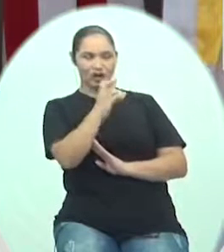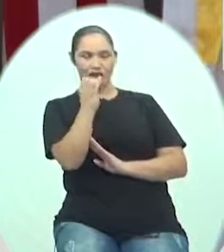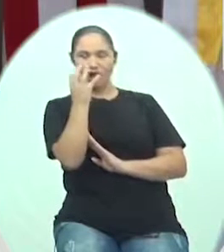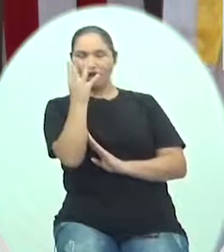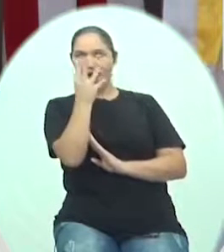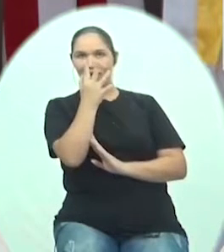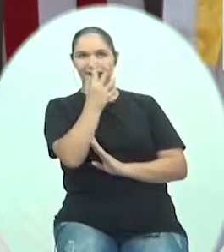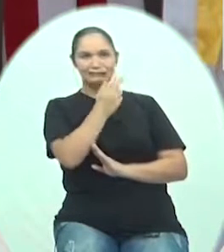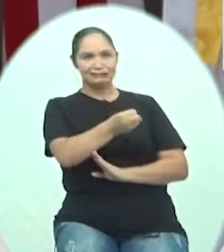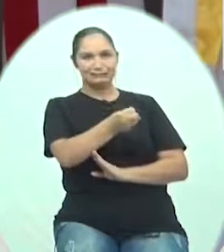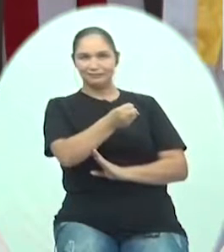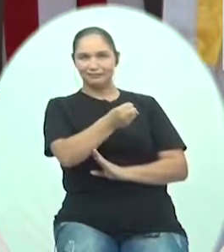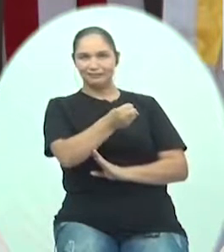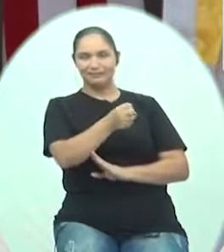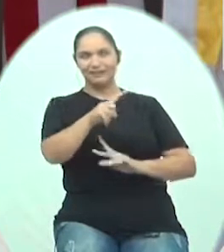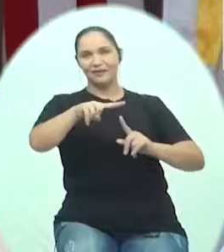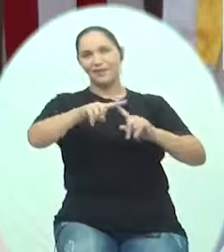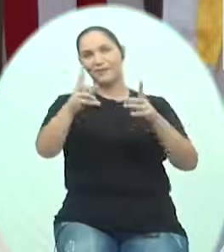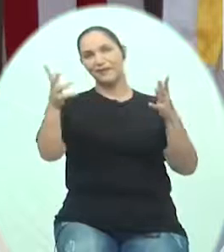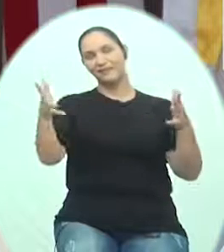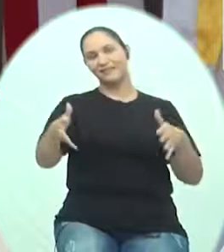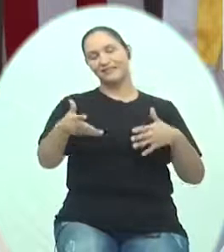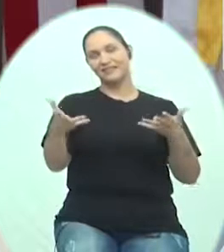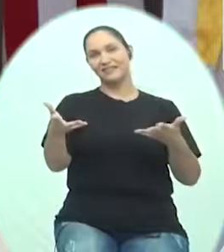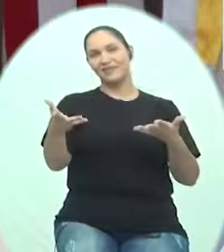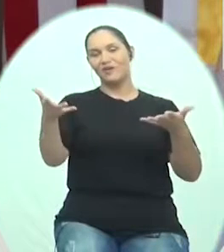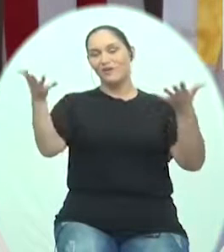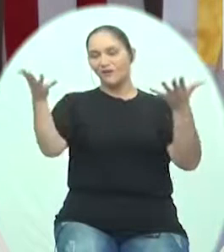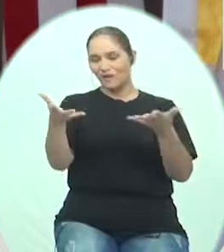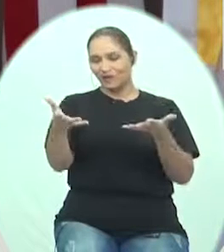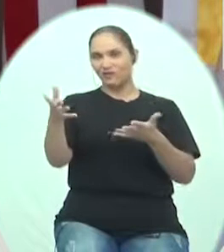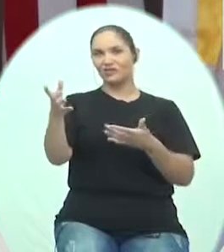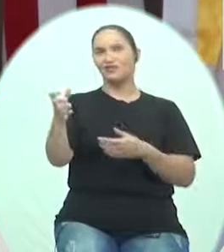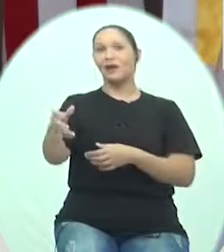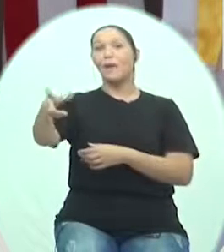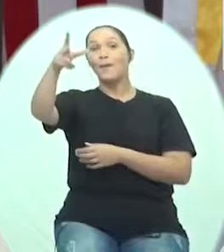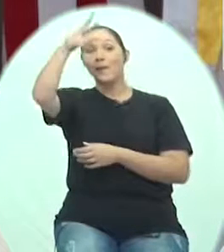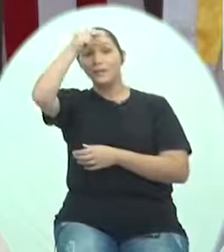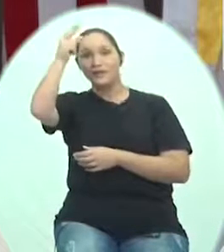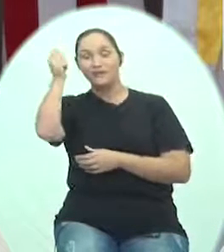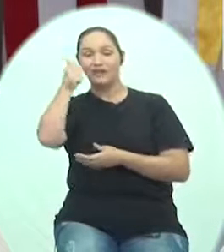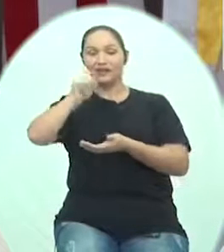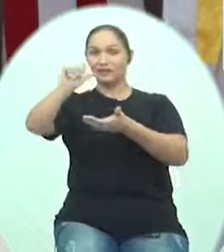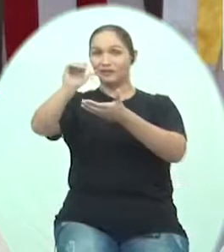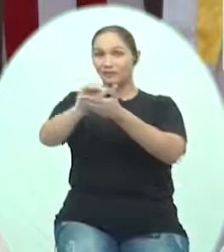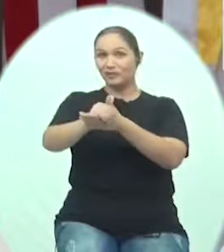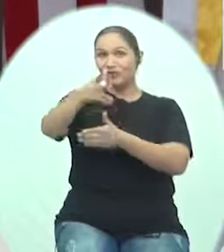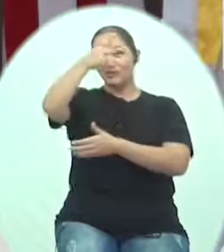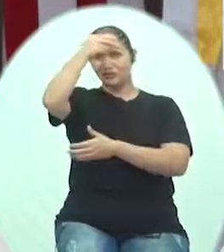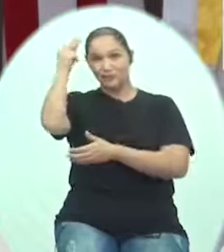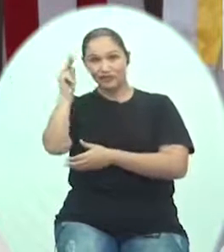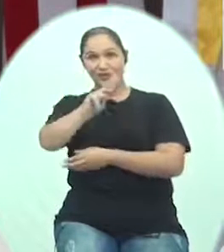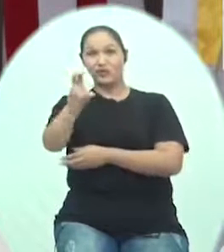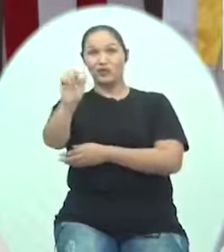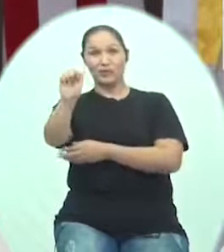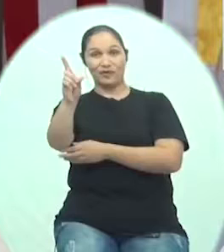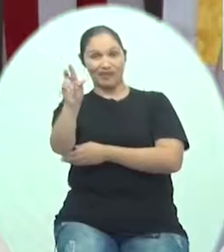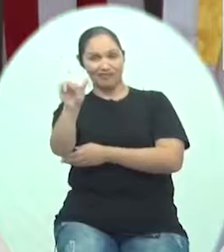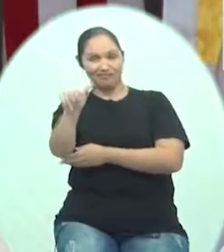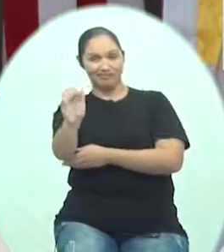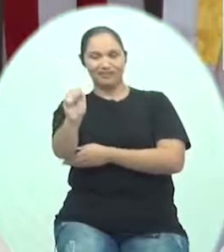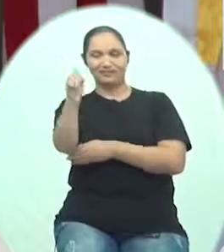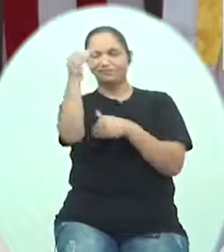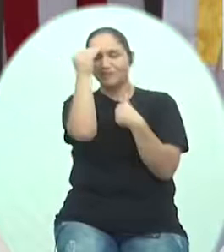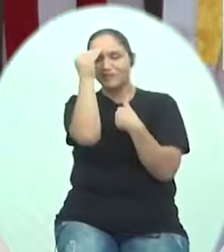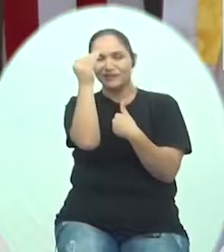assim ó só tem que agradecer mesmo agradecer ao prefeito Adriana salvaro e eu sei que tá para sair mais novas creches né Tá